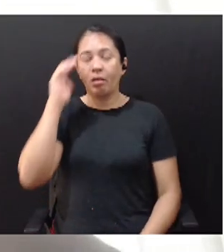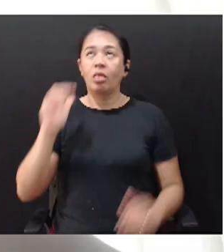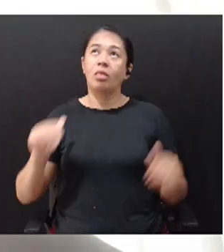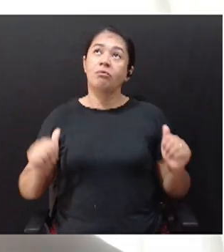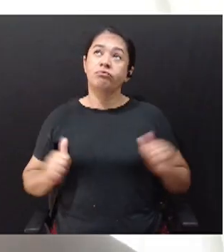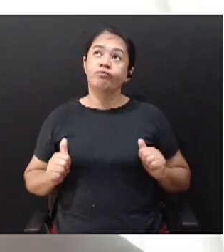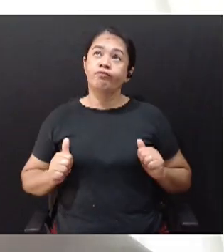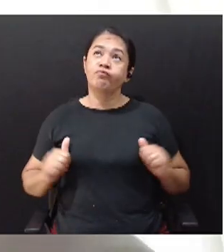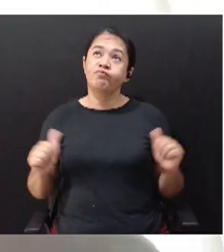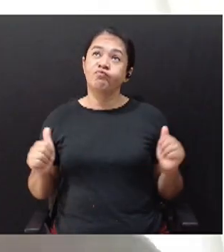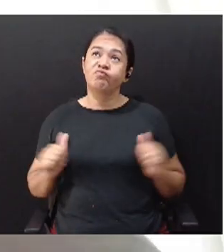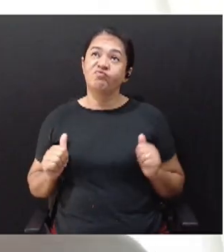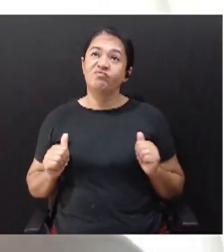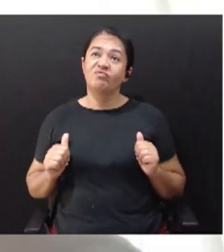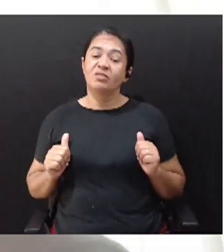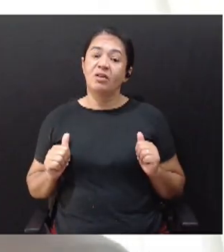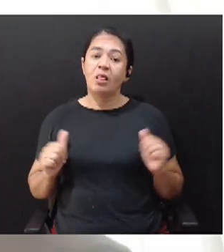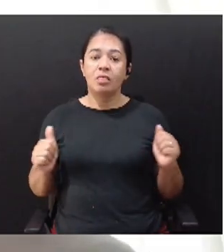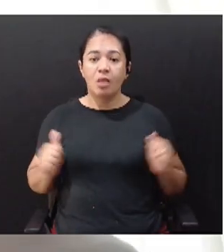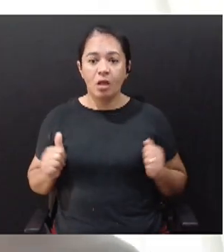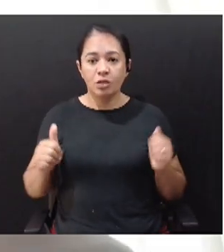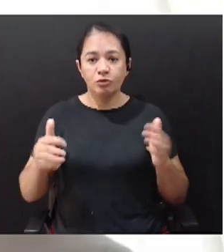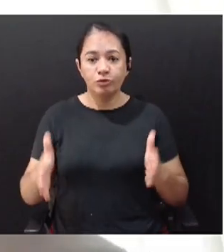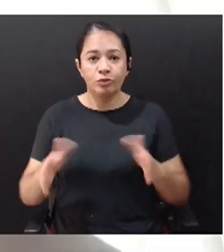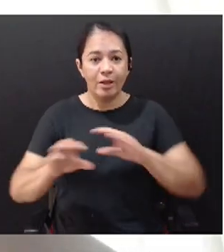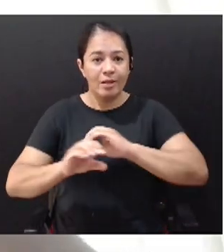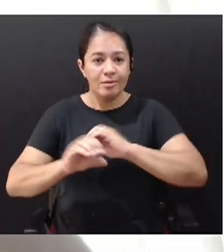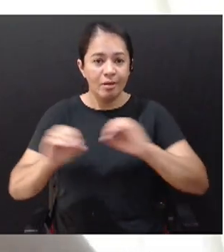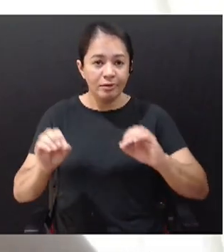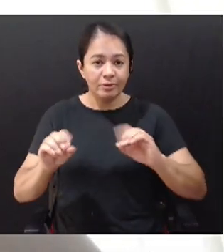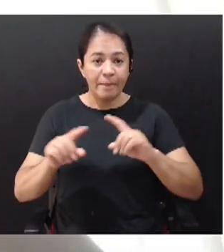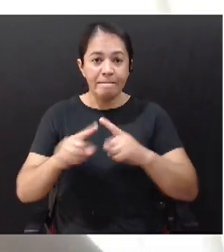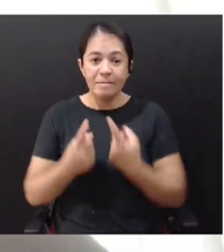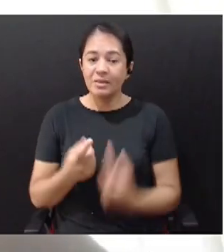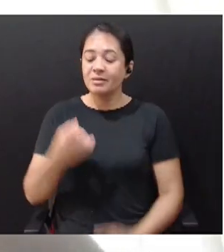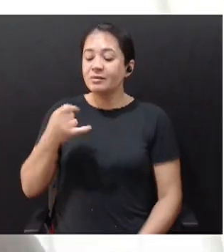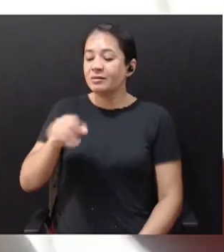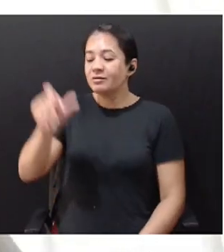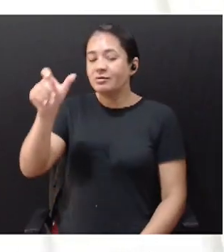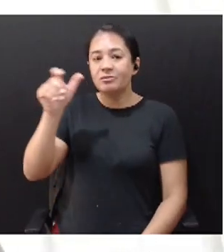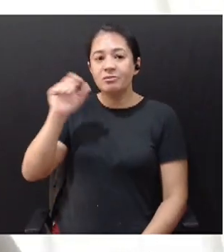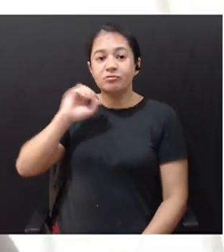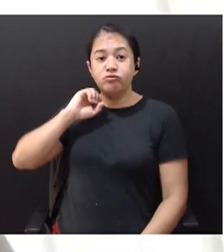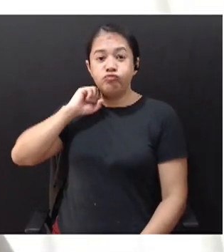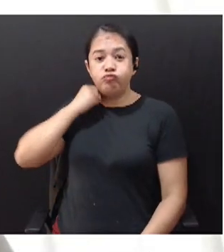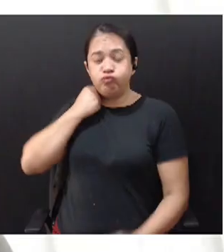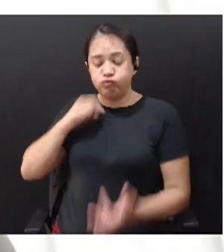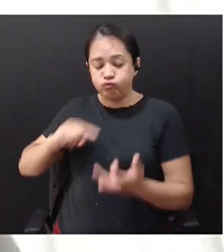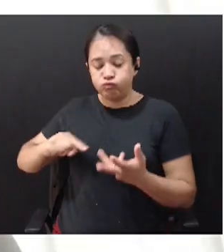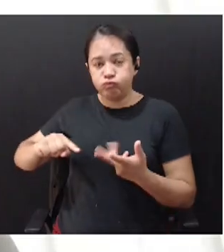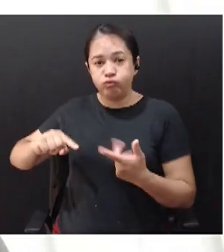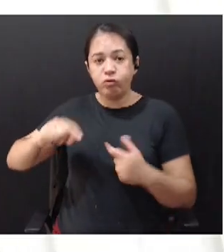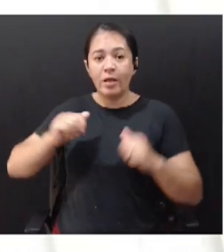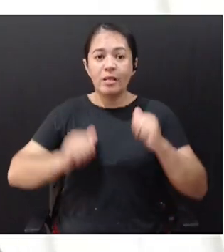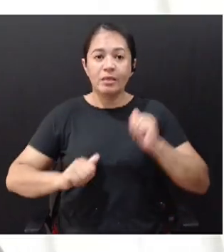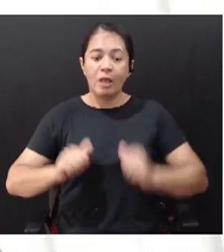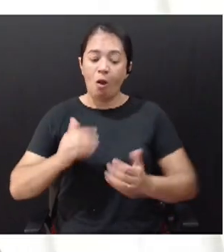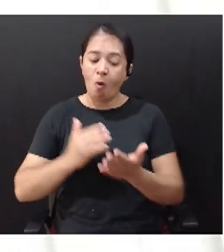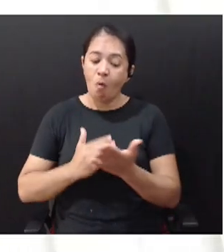sem iniciativa. Mas quando esses estressores, essa ansiedade, começa a